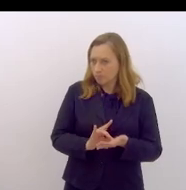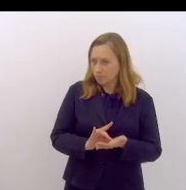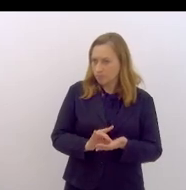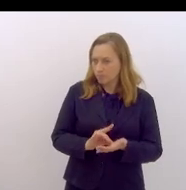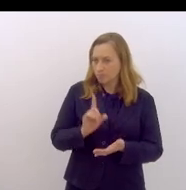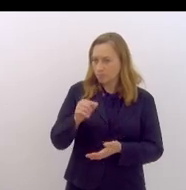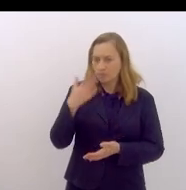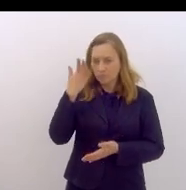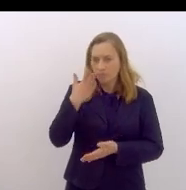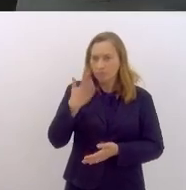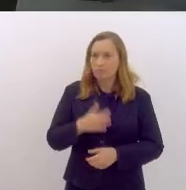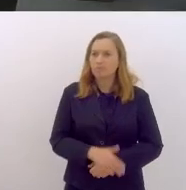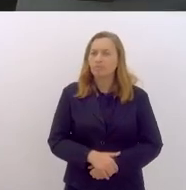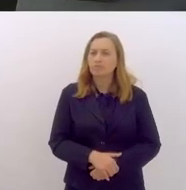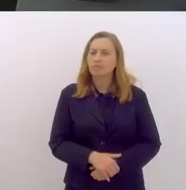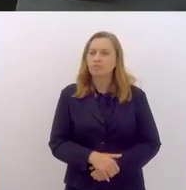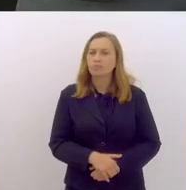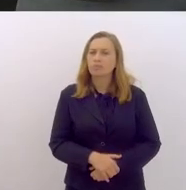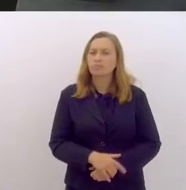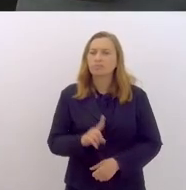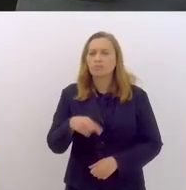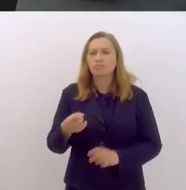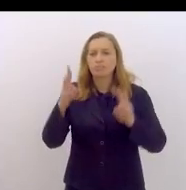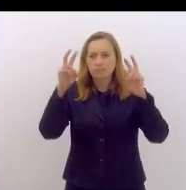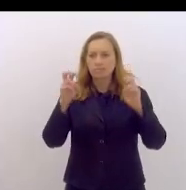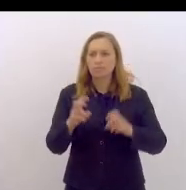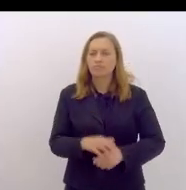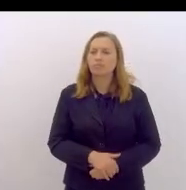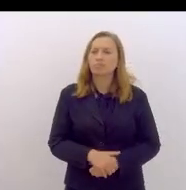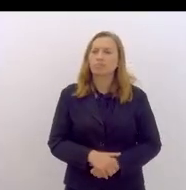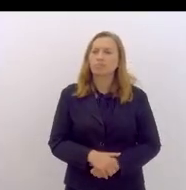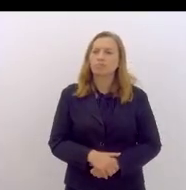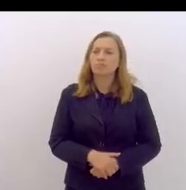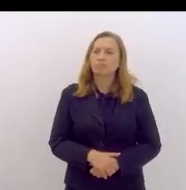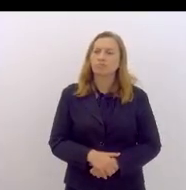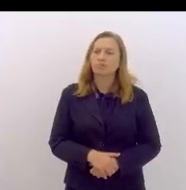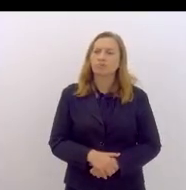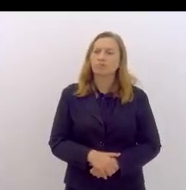mensagem. É outra questão, não é essa do artigo 6.